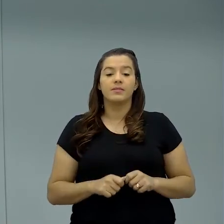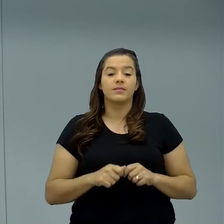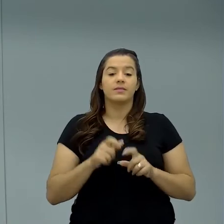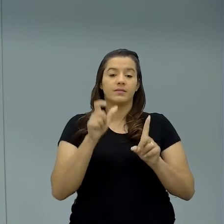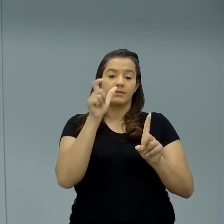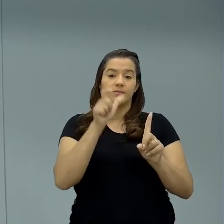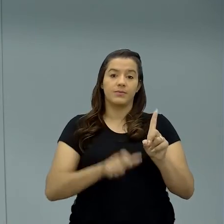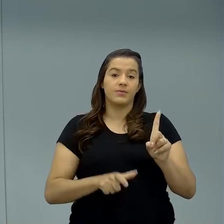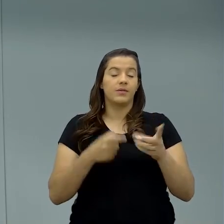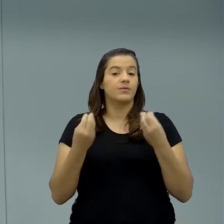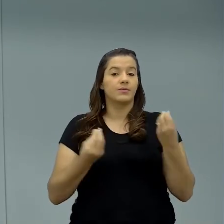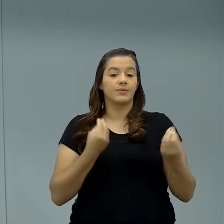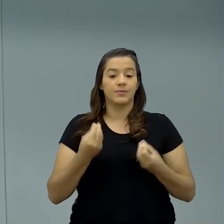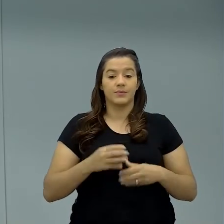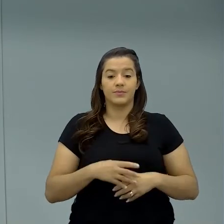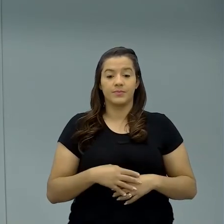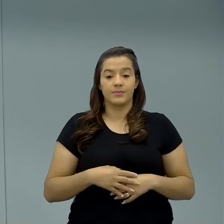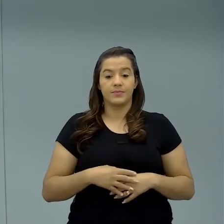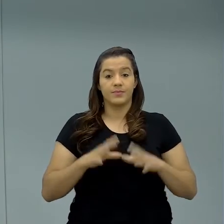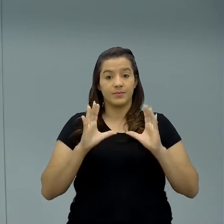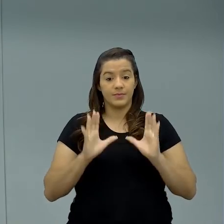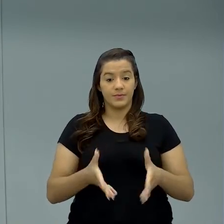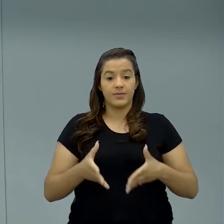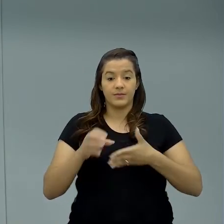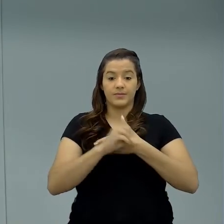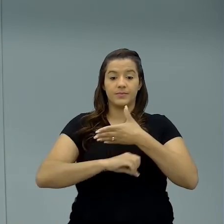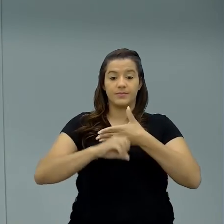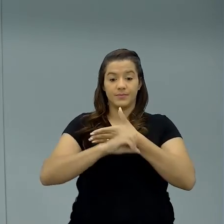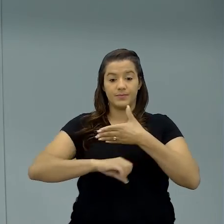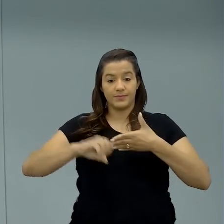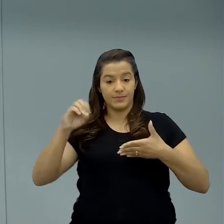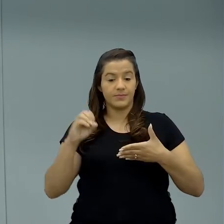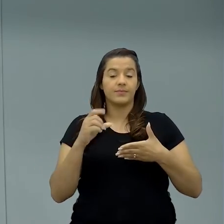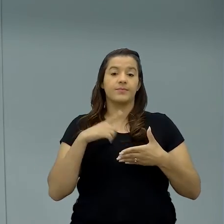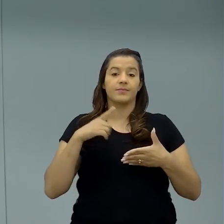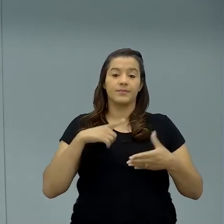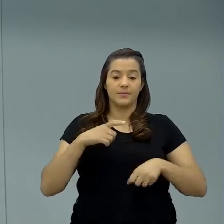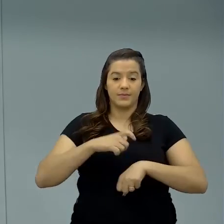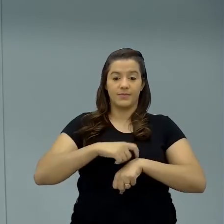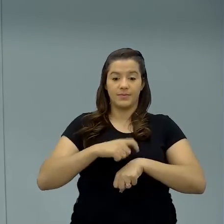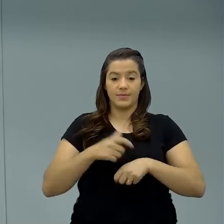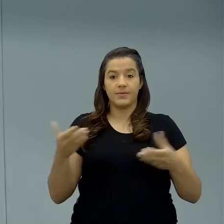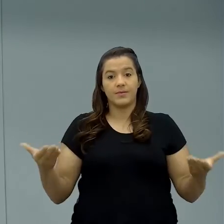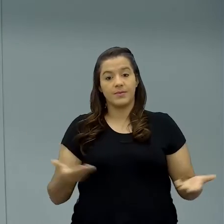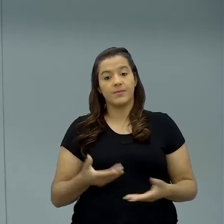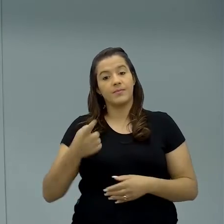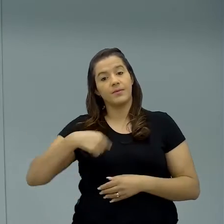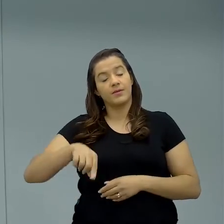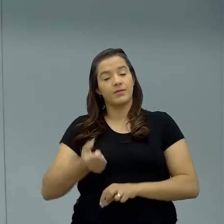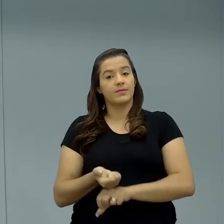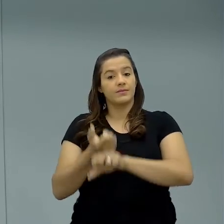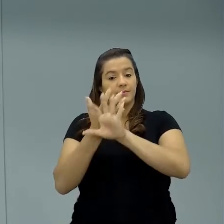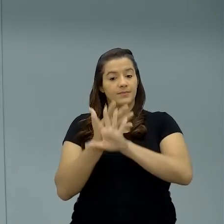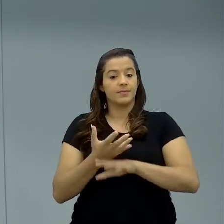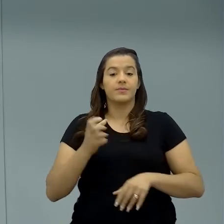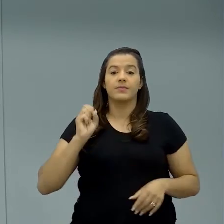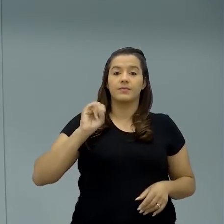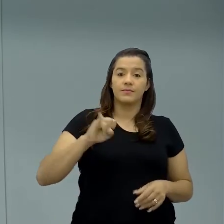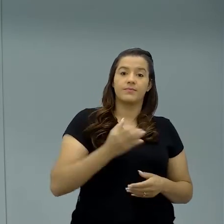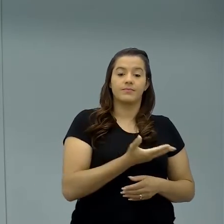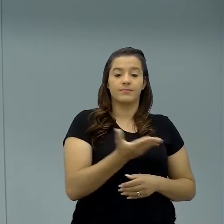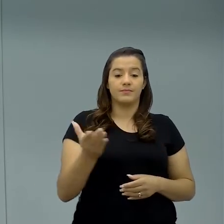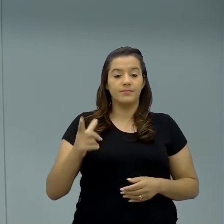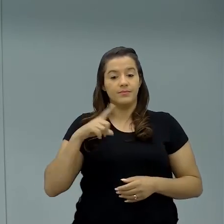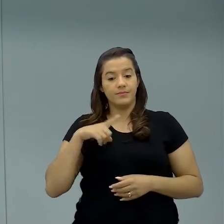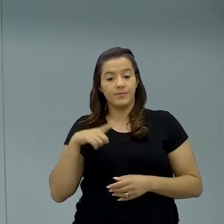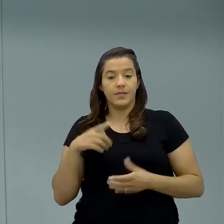personagem, certo? E já está na hora de chamar a vinheta. para a nossa interação. Então, se você está aí e